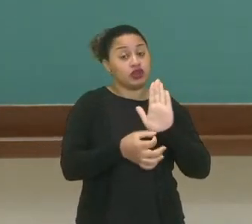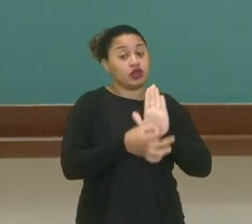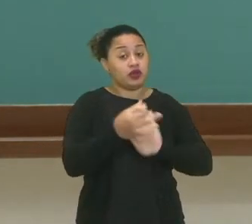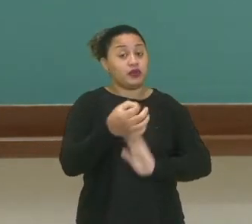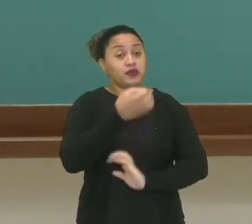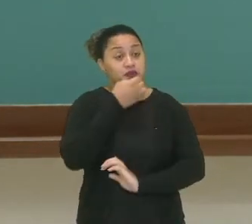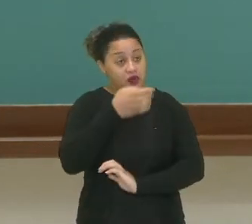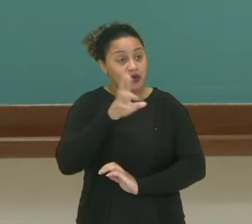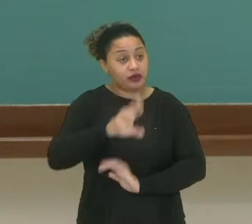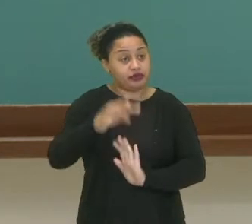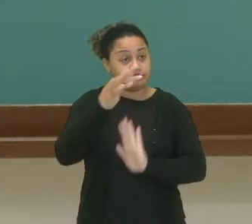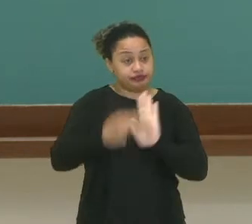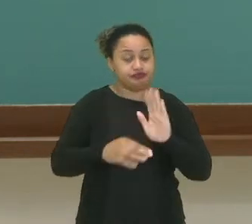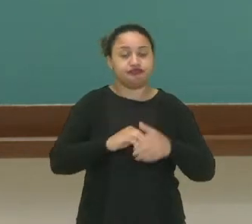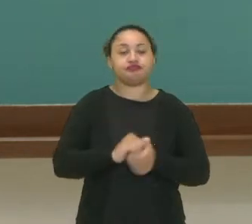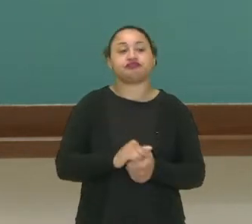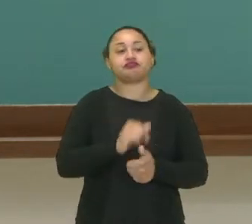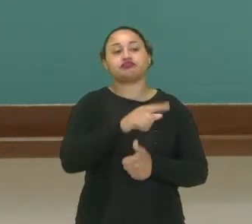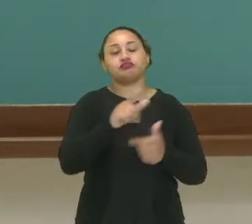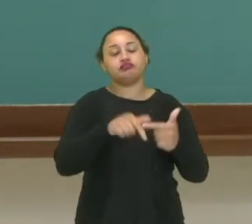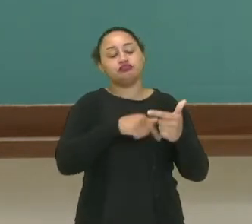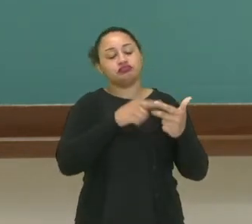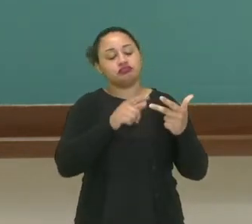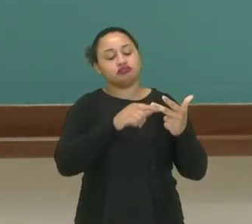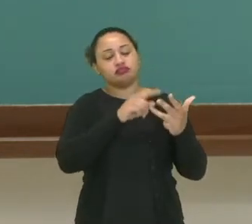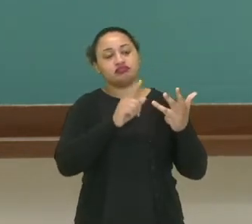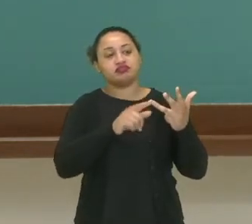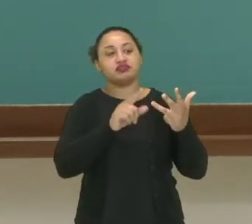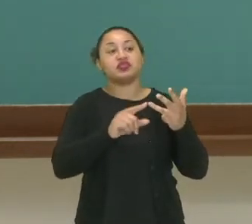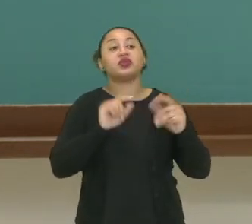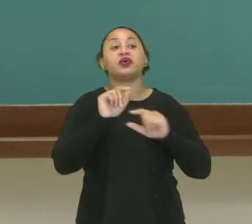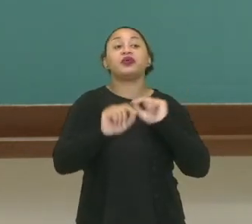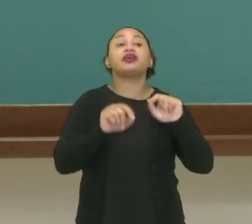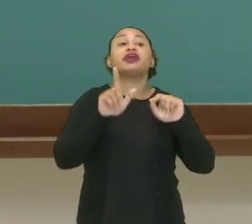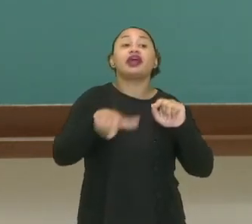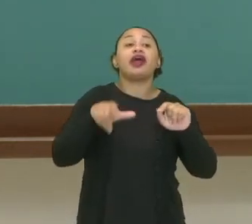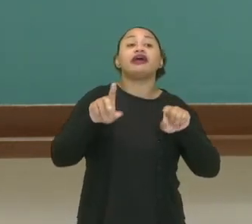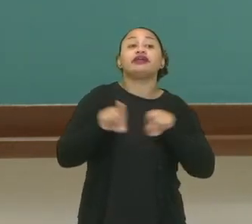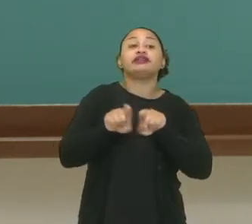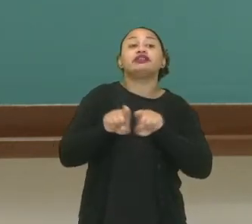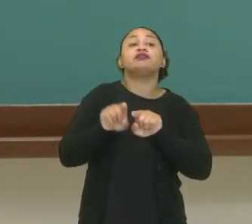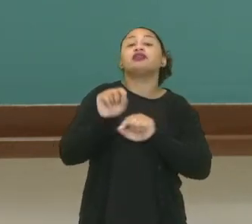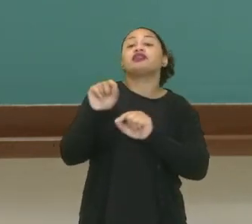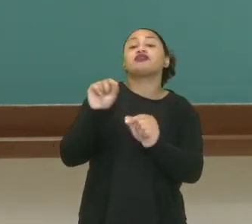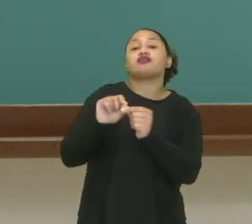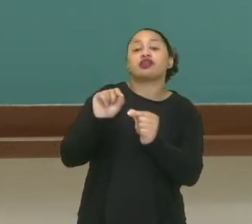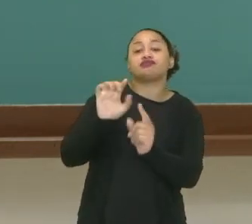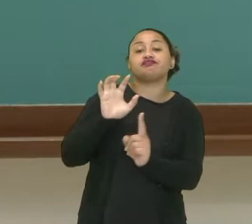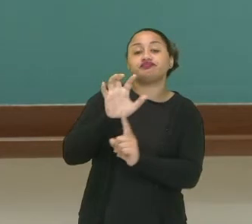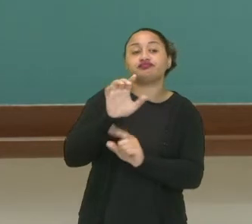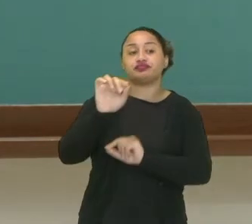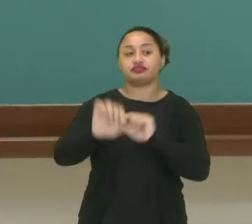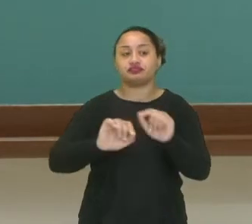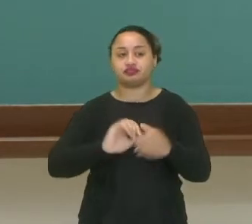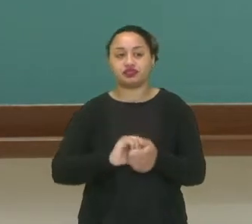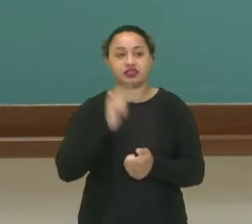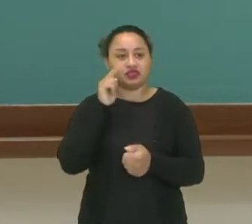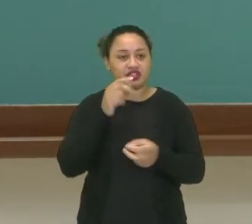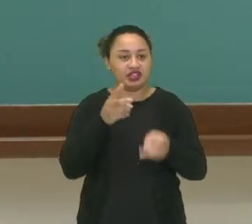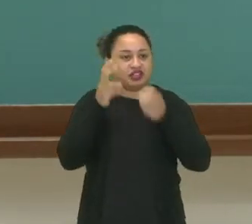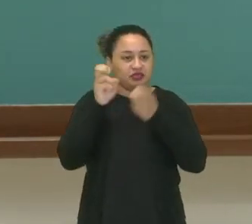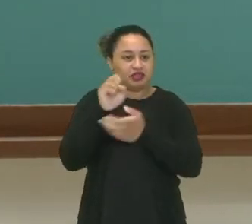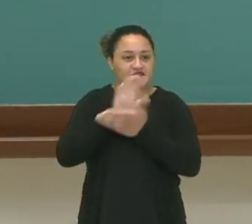teu texto. Argumento de causa e efeito. Será que você observa aqui no meu vídeo, na